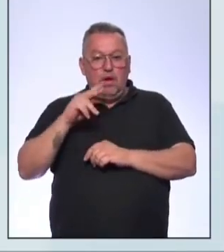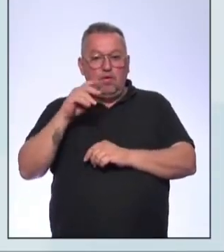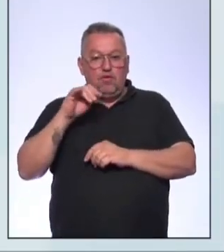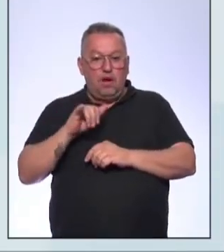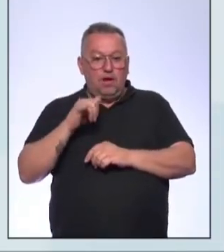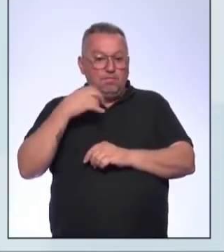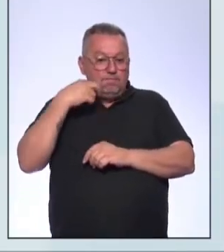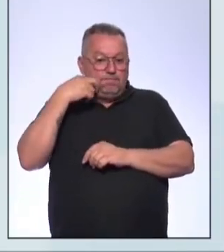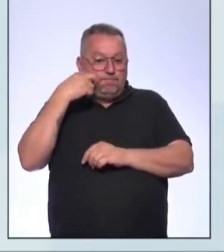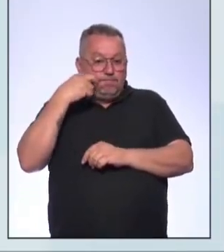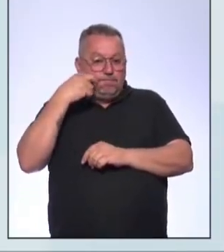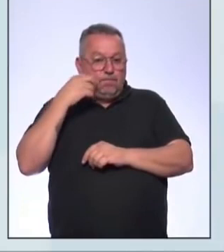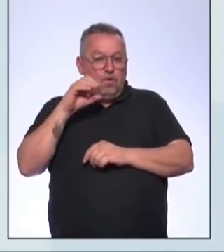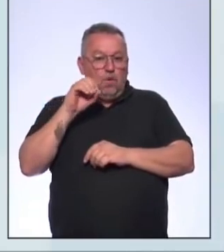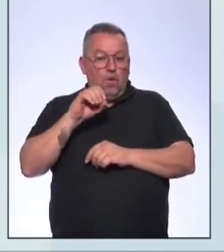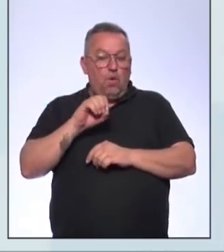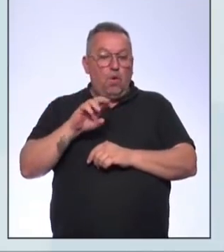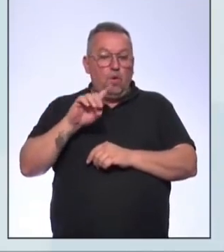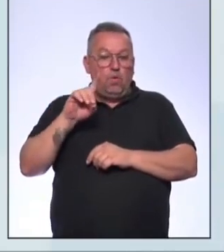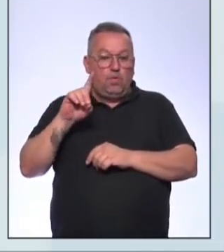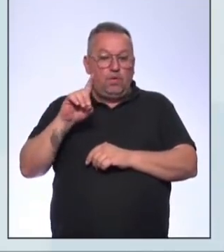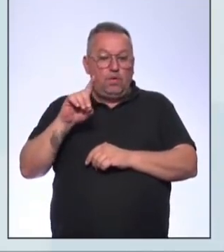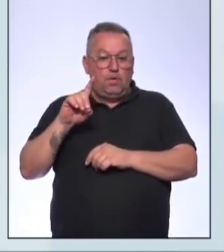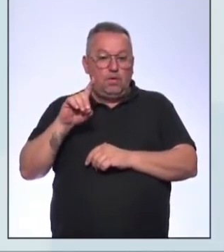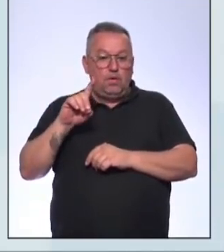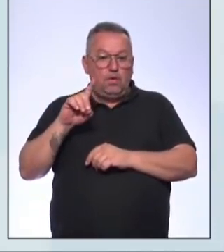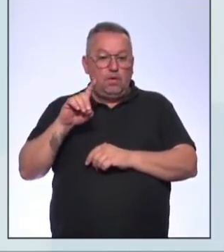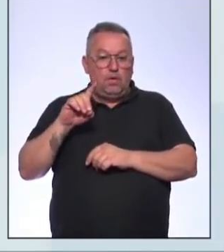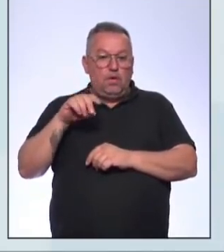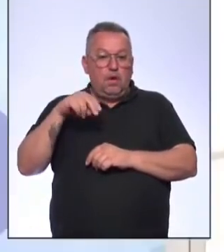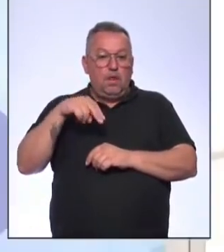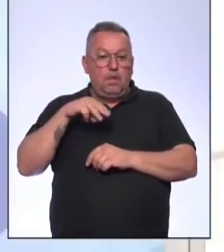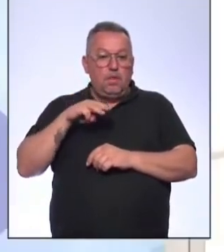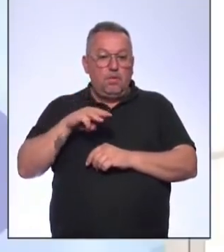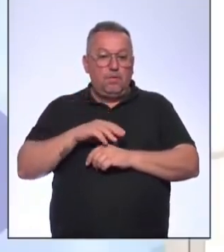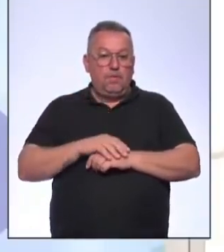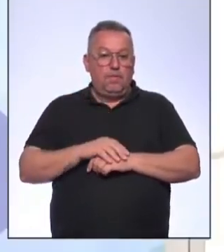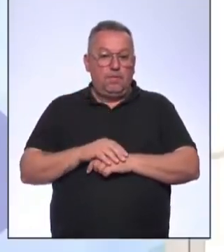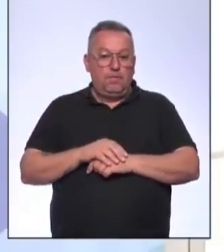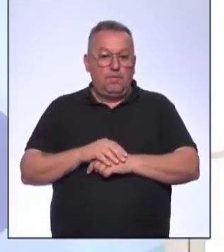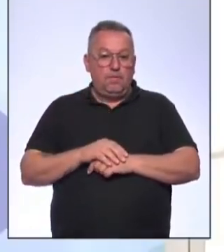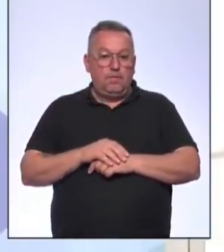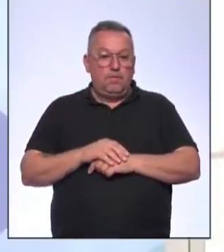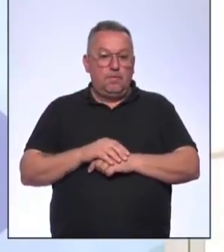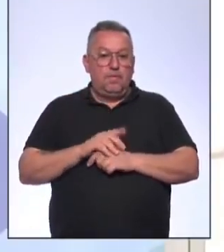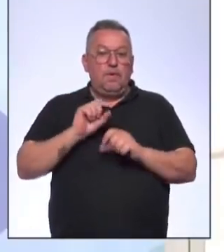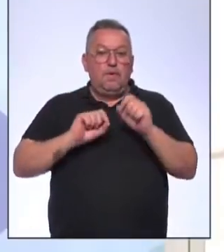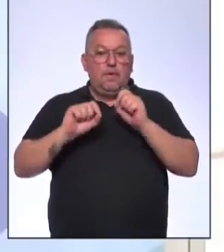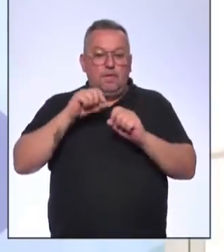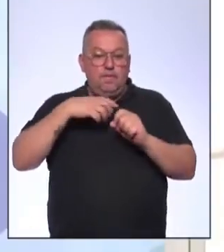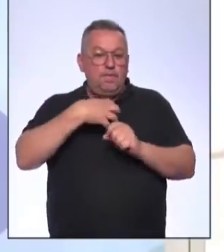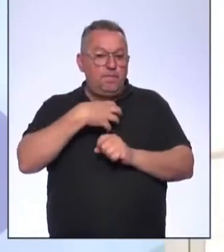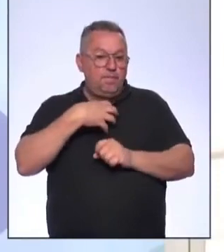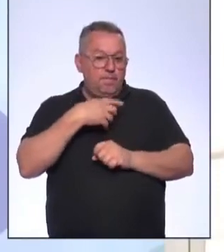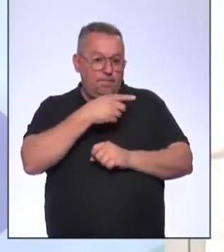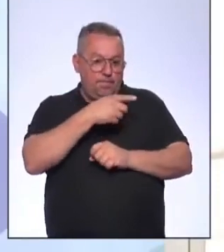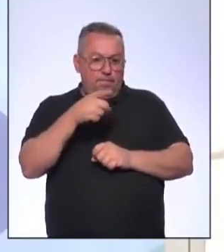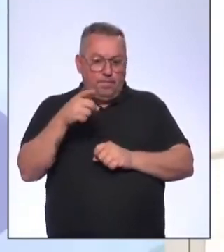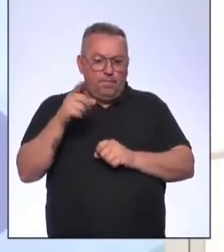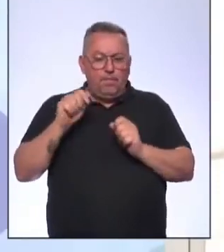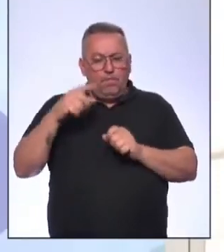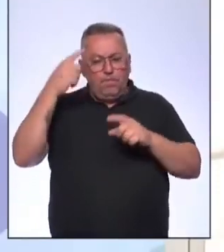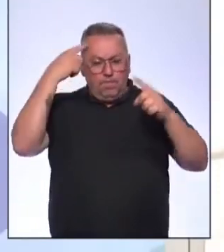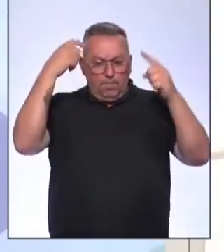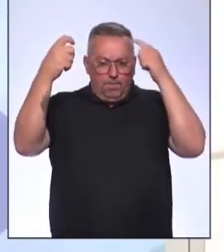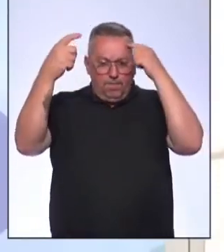tímido, old, que é novo, e new things, new, que é novo, né? Então a gente tem essas maneiras que vocês podem